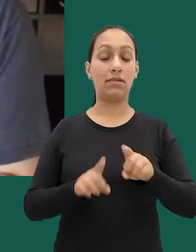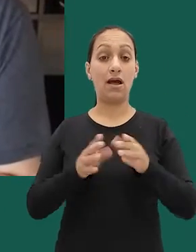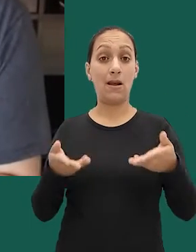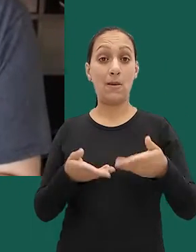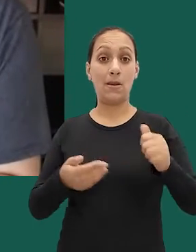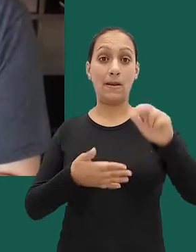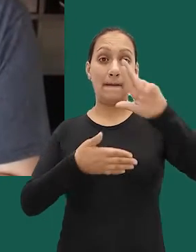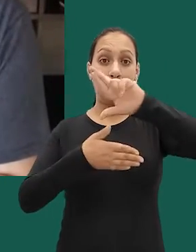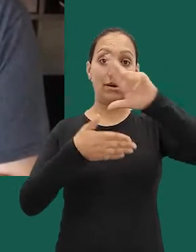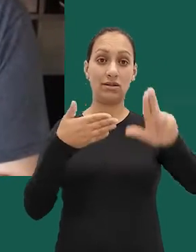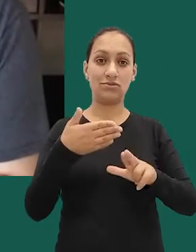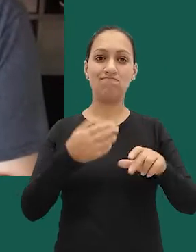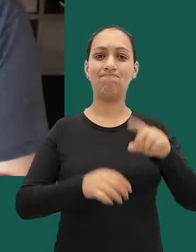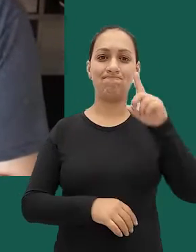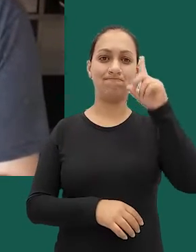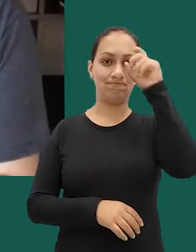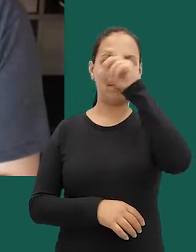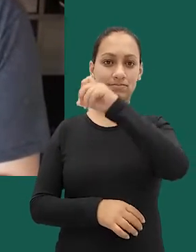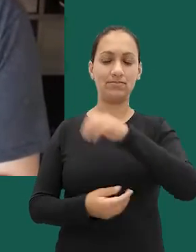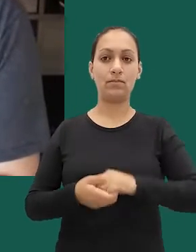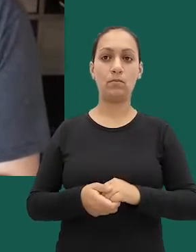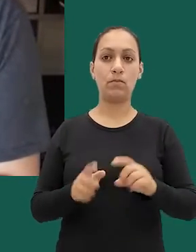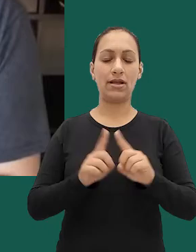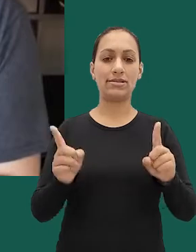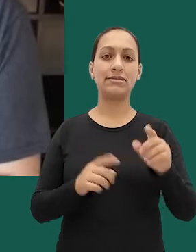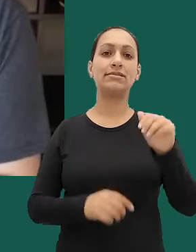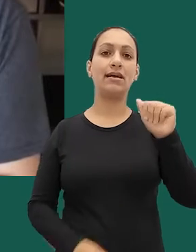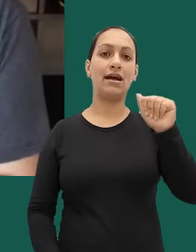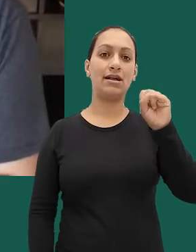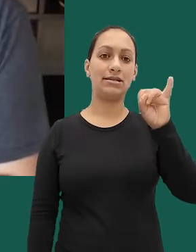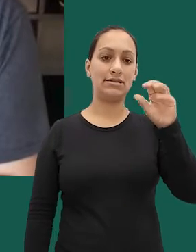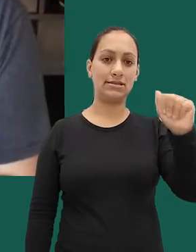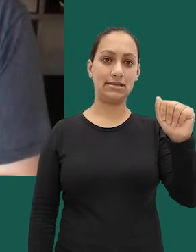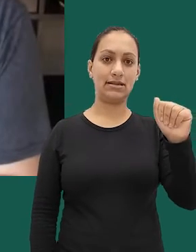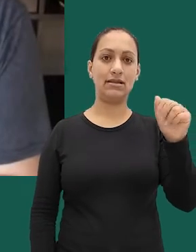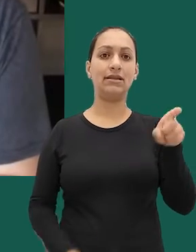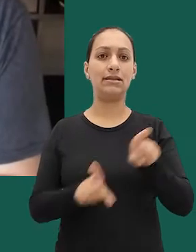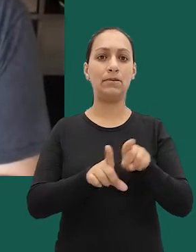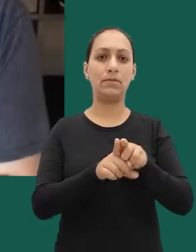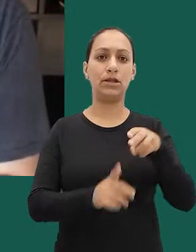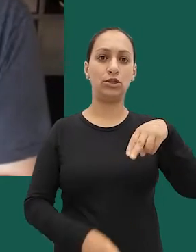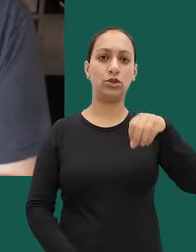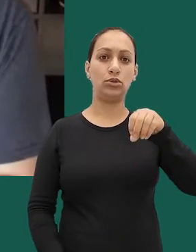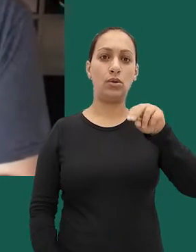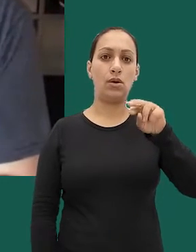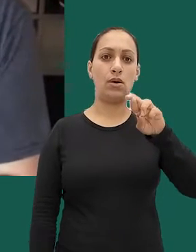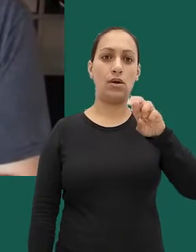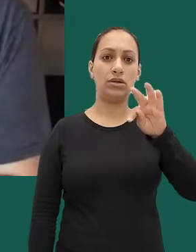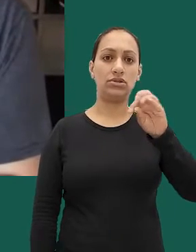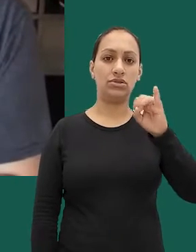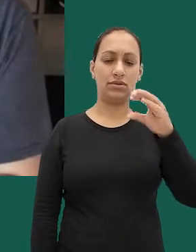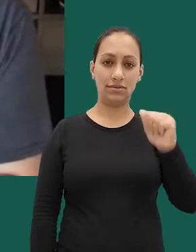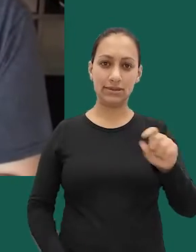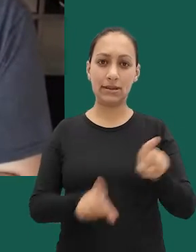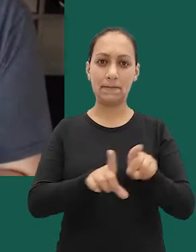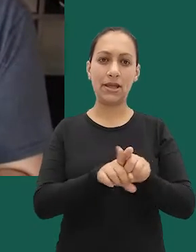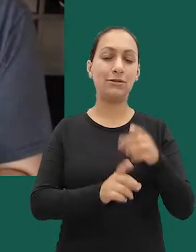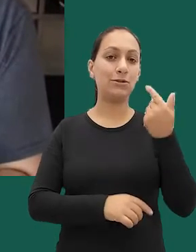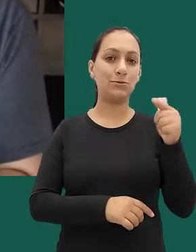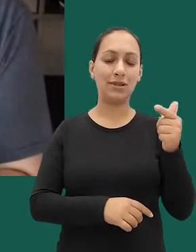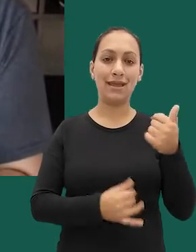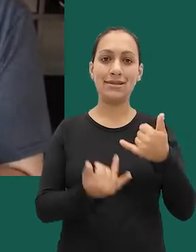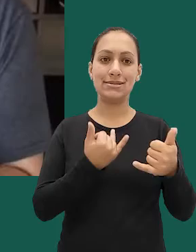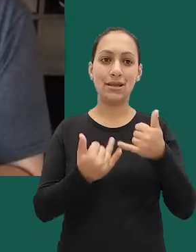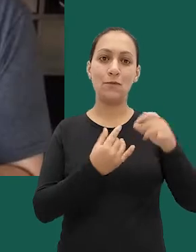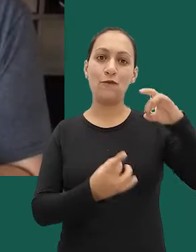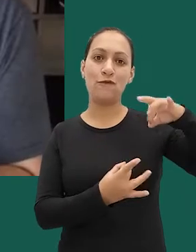difícil, mas a parte da Ásia e da parte nórdica é difícil porque você não tem um feedback da audiência. Então, às